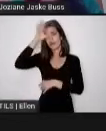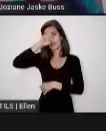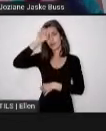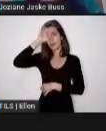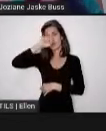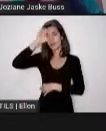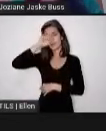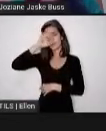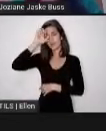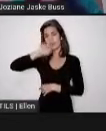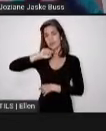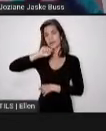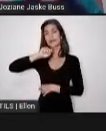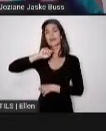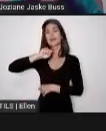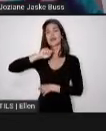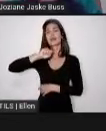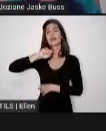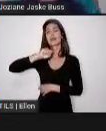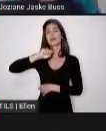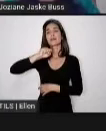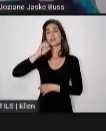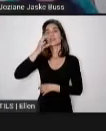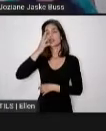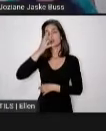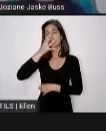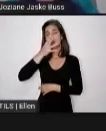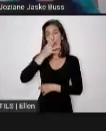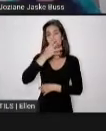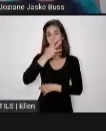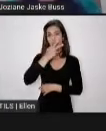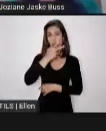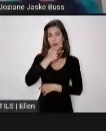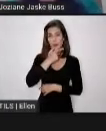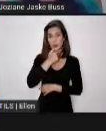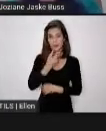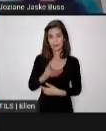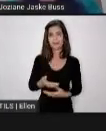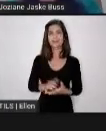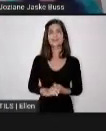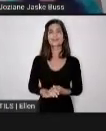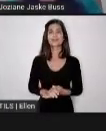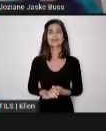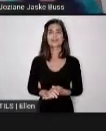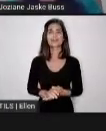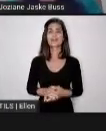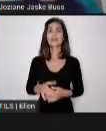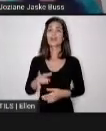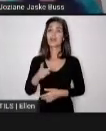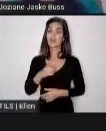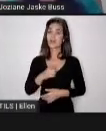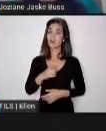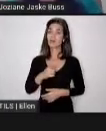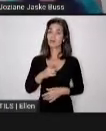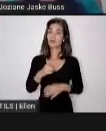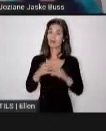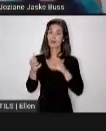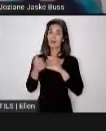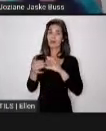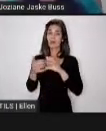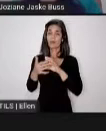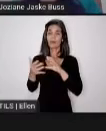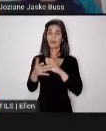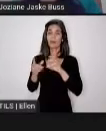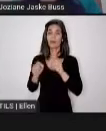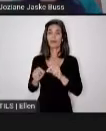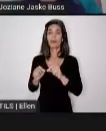ou menos lenta, né? Então, a gente também tem o estereótipo de que a pessoa ela não responde